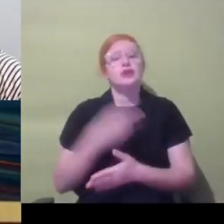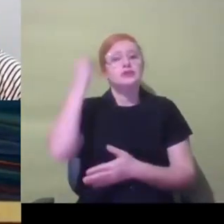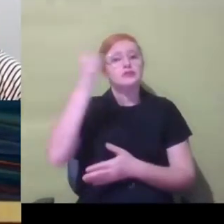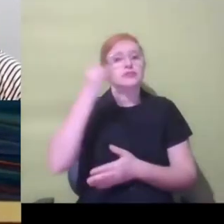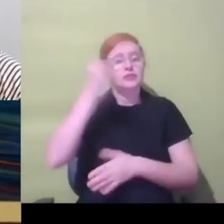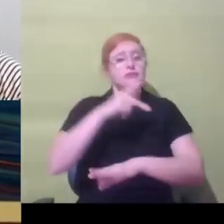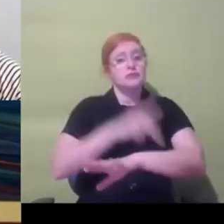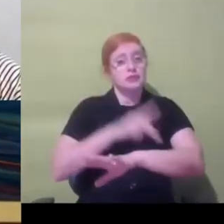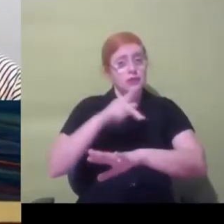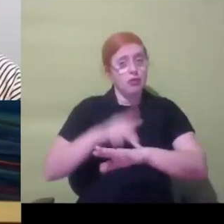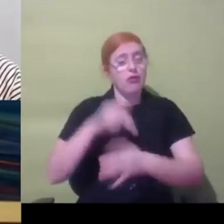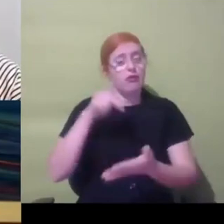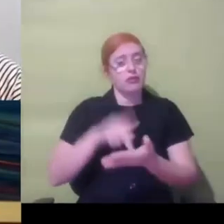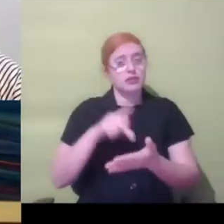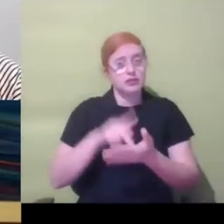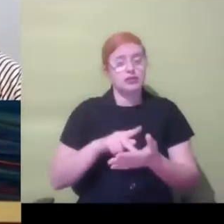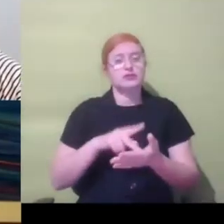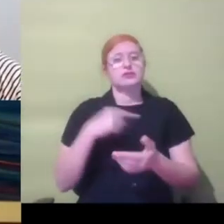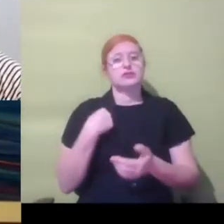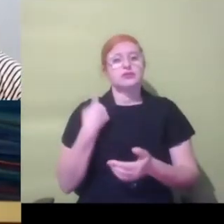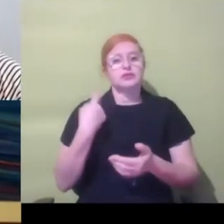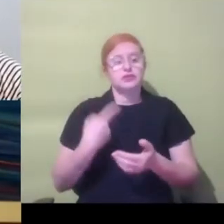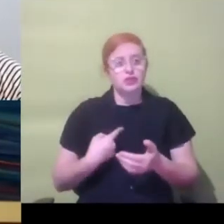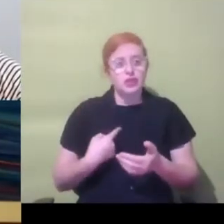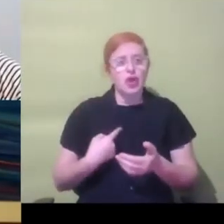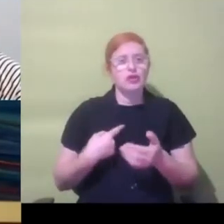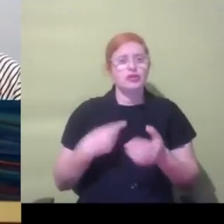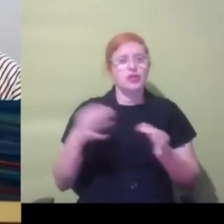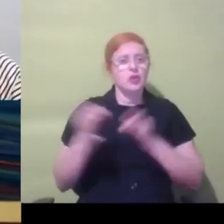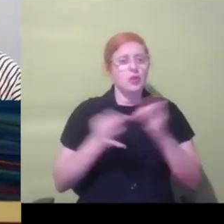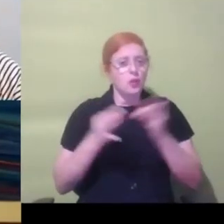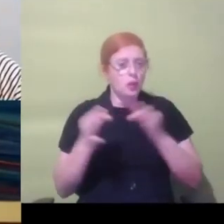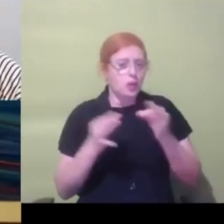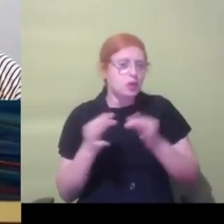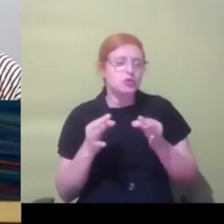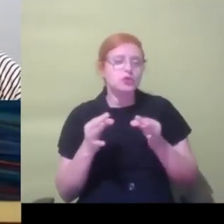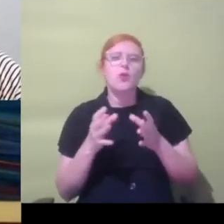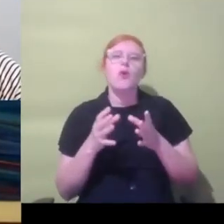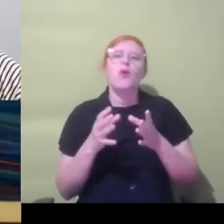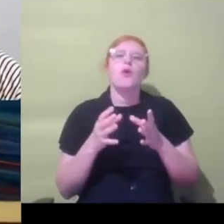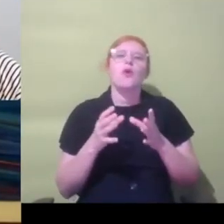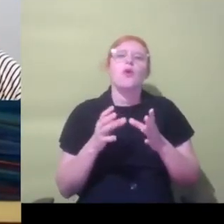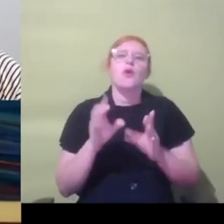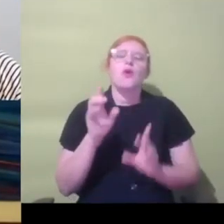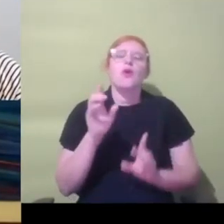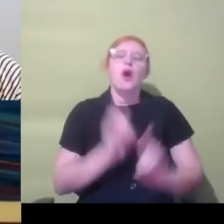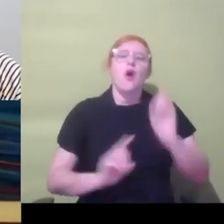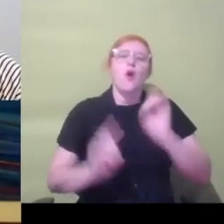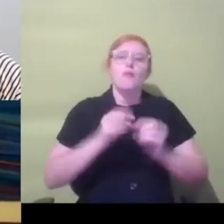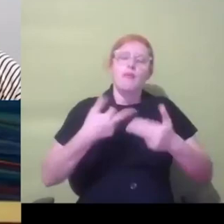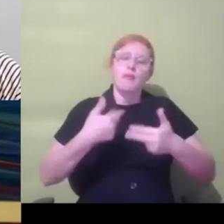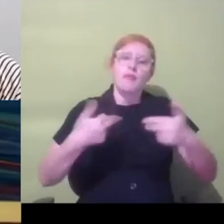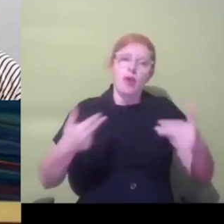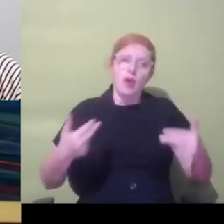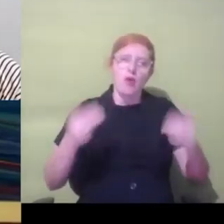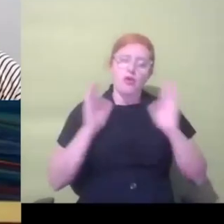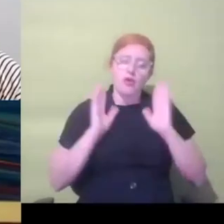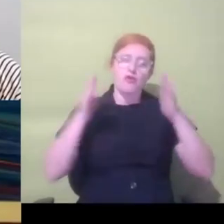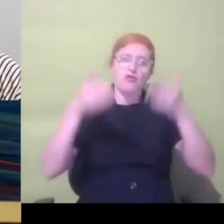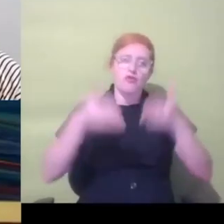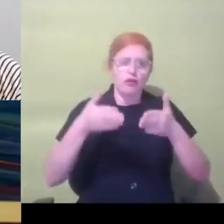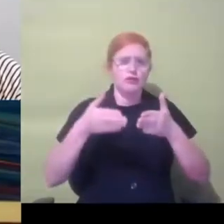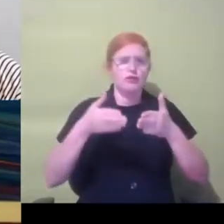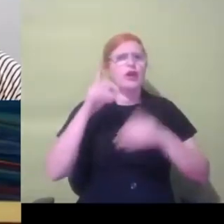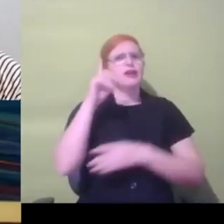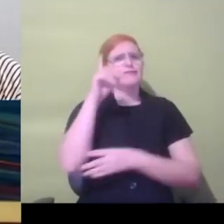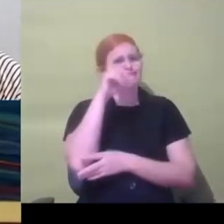experimento pedagógico mesmo. E a gente tentou mapear iniciativas que tivessem alguma coisa a ver com isso e foi